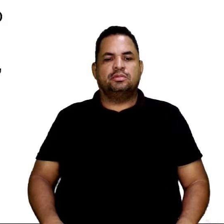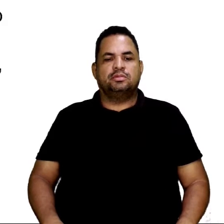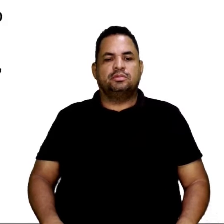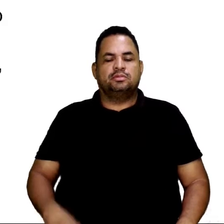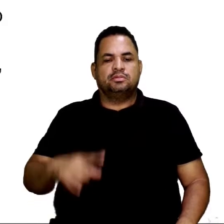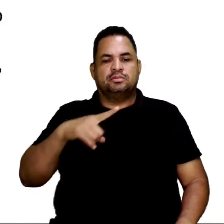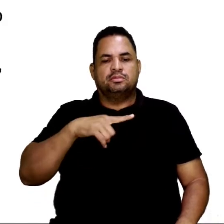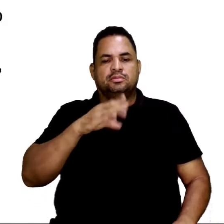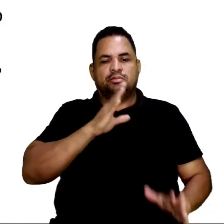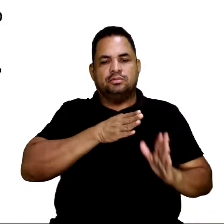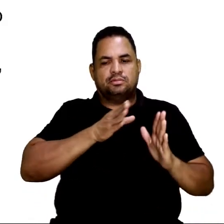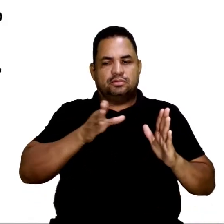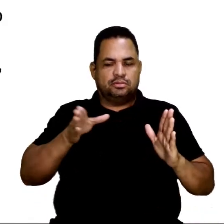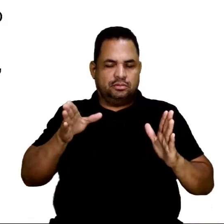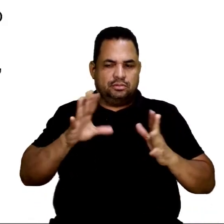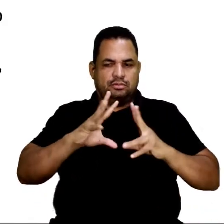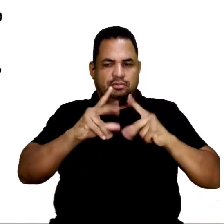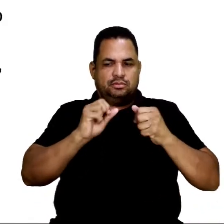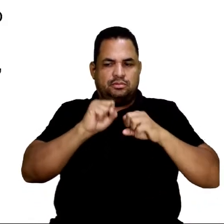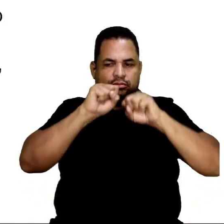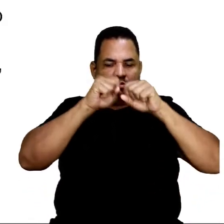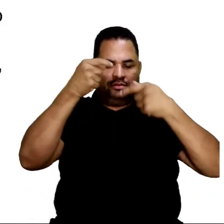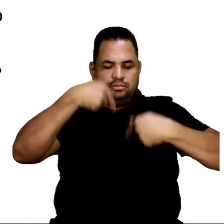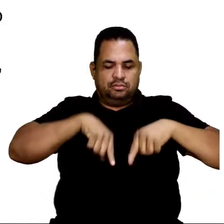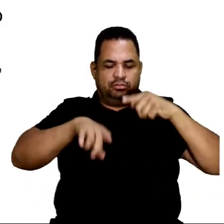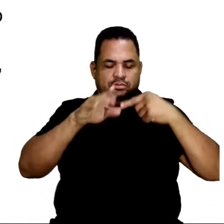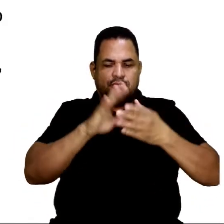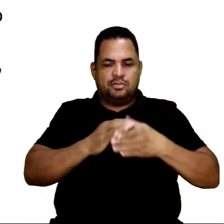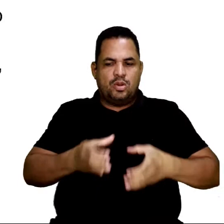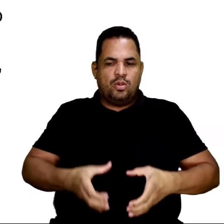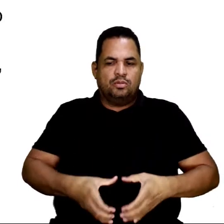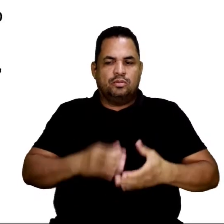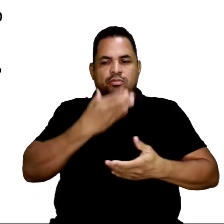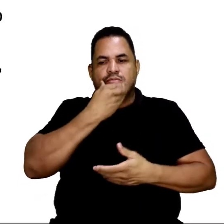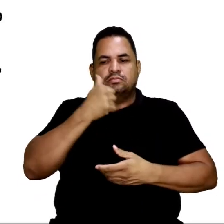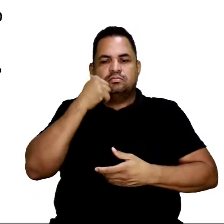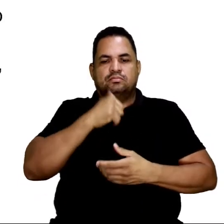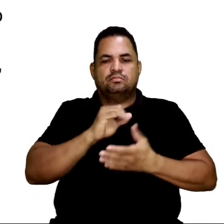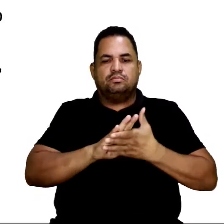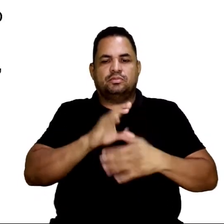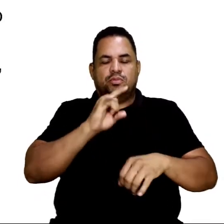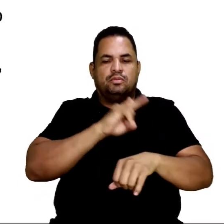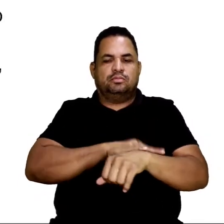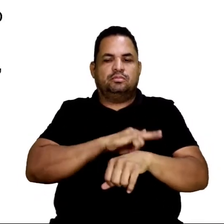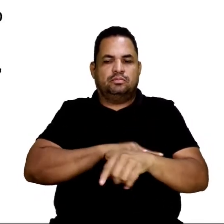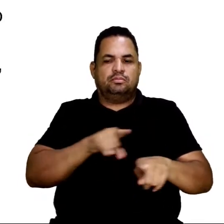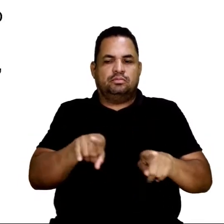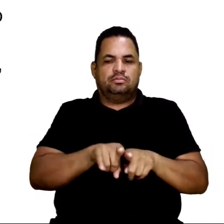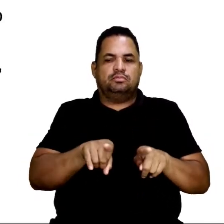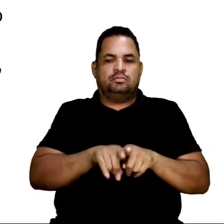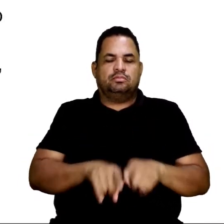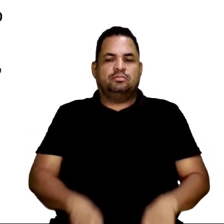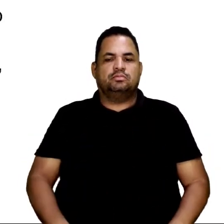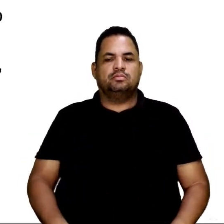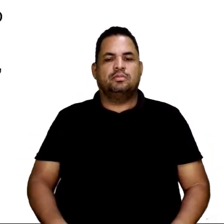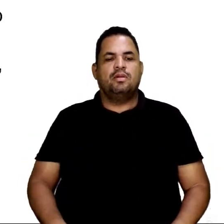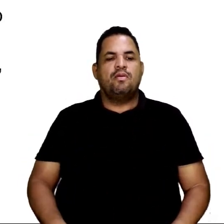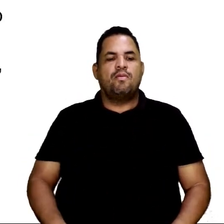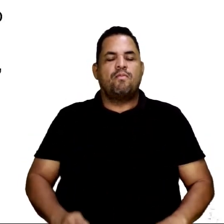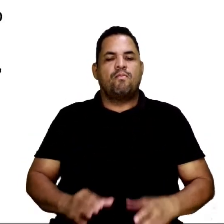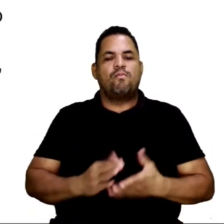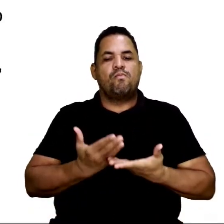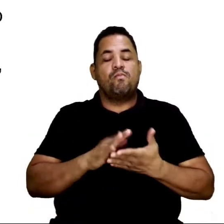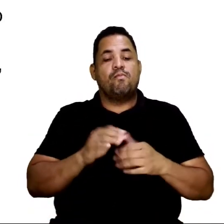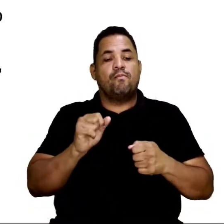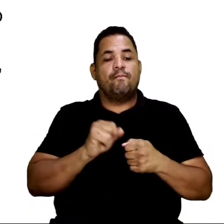tá? Então, envolve todo o sistema genital, masculino e feminino, e o urinário também, tá? Isso tudo é